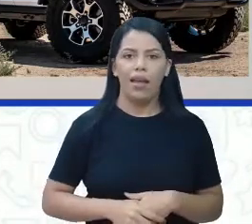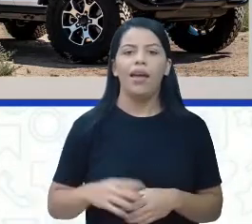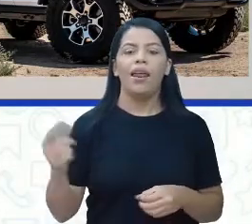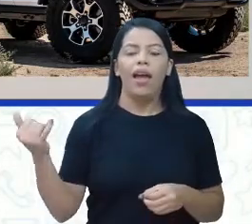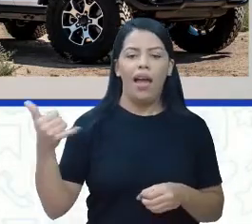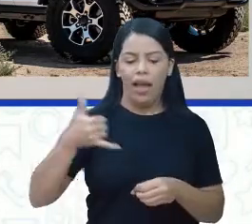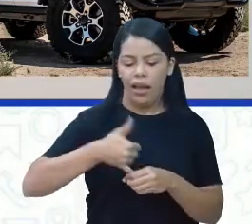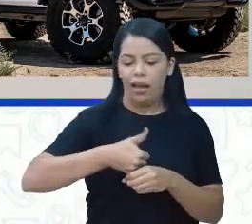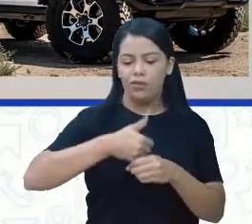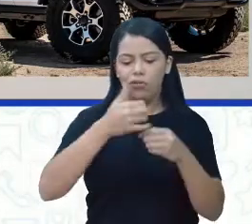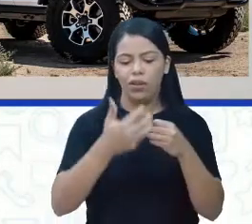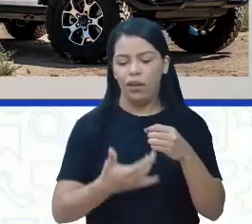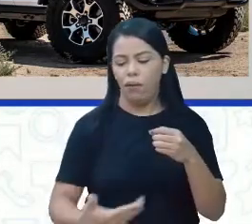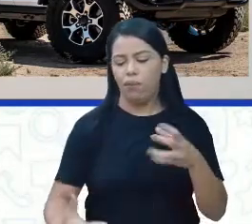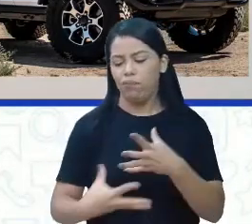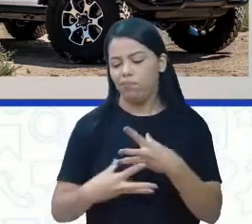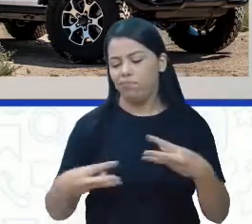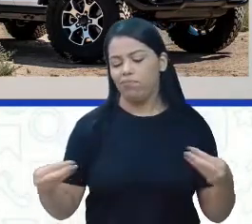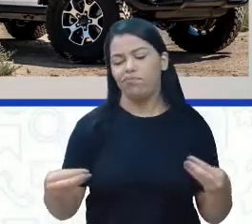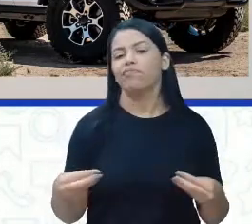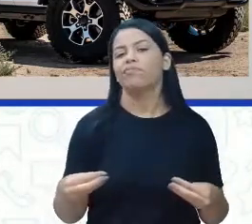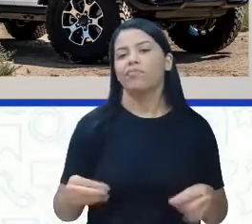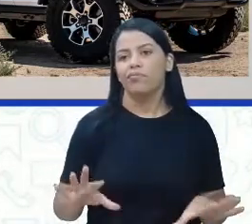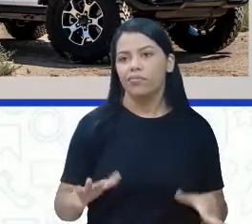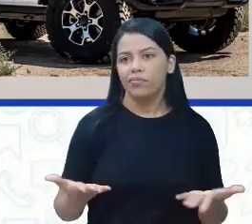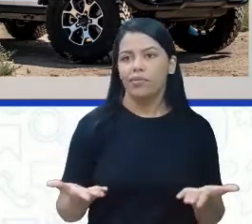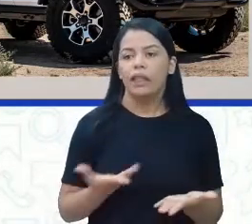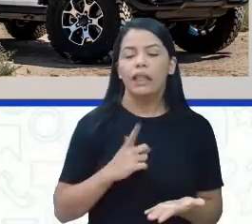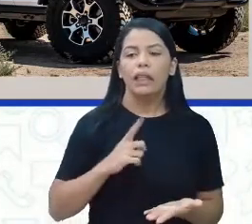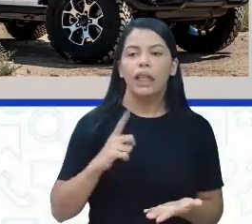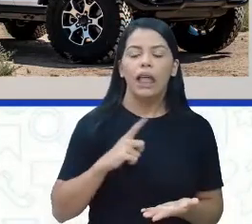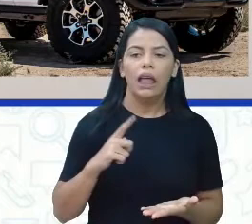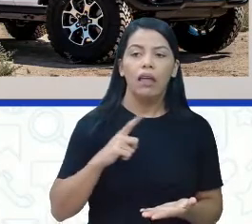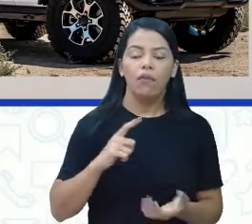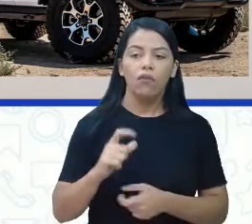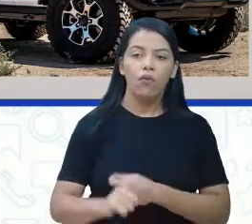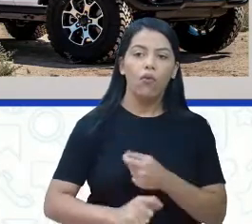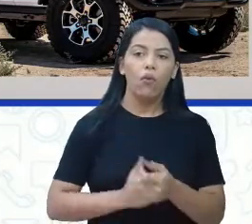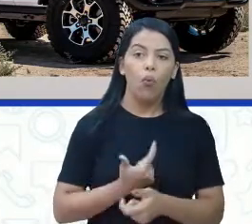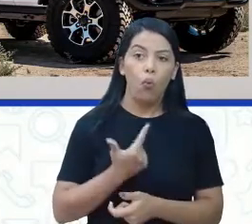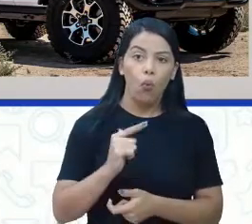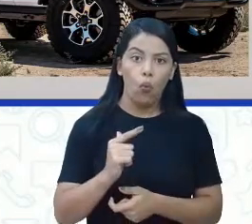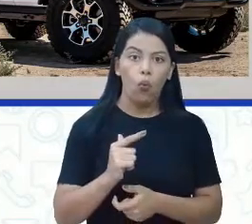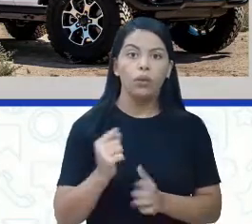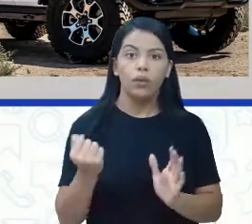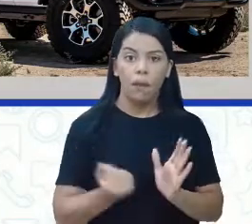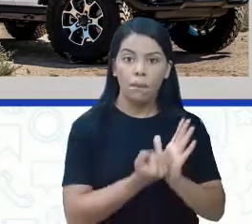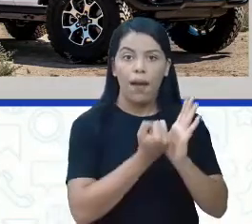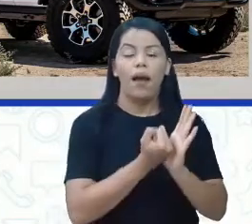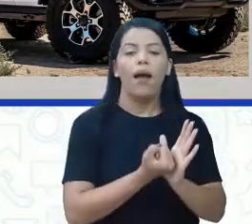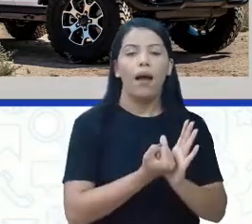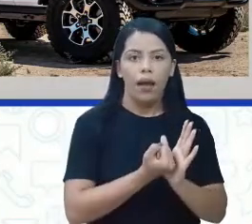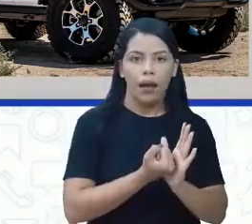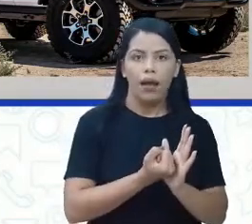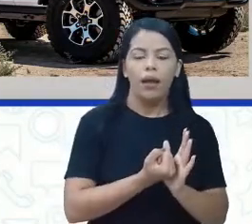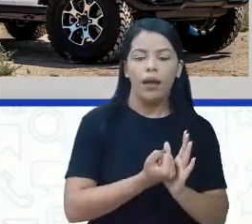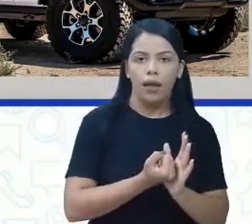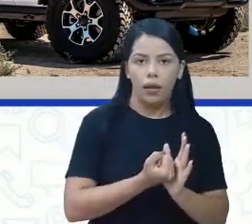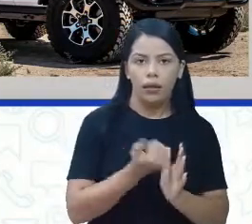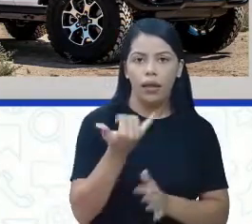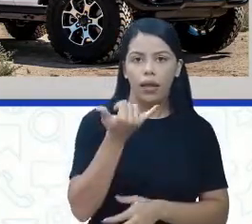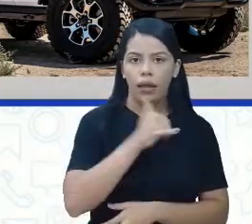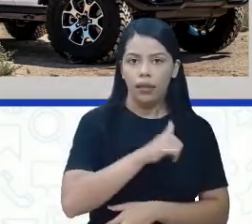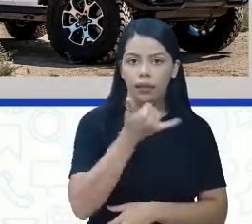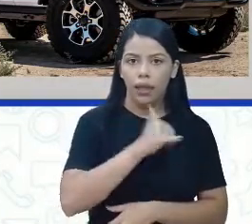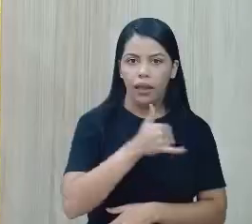época de Aí hoje. hoje você tem outros carrões ali, que tem uma marca exatamente. inglesa também, viu? Tem outra marca italiana, tem uma marca americana que hoje está bem por aí agora.